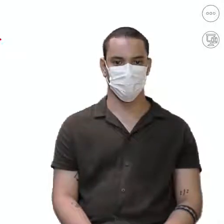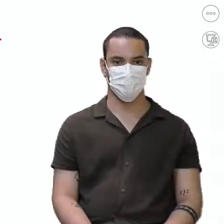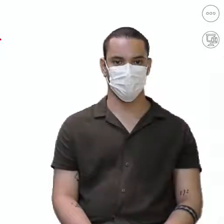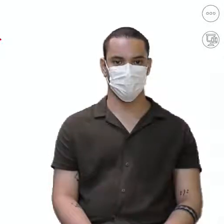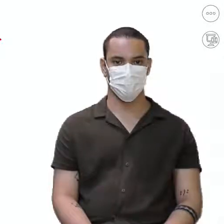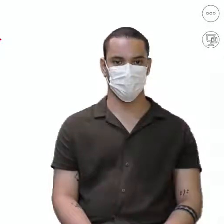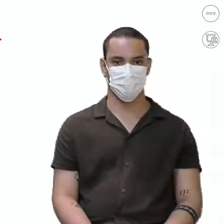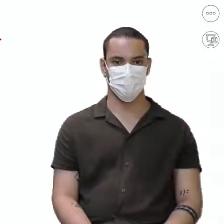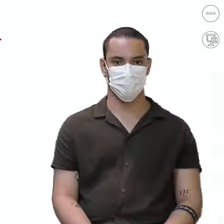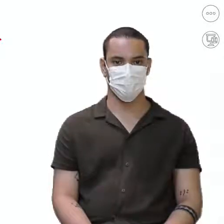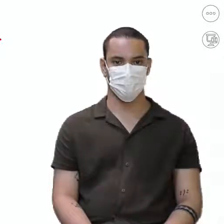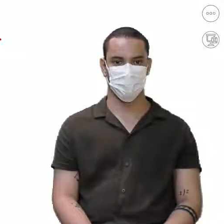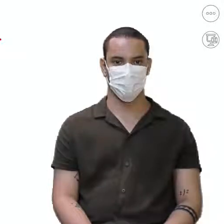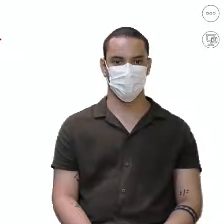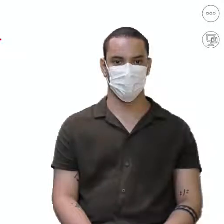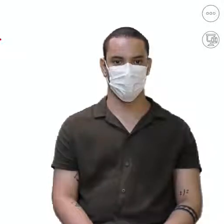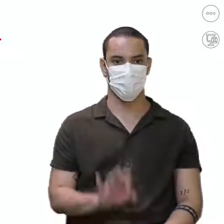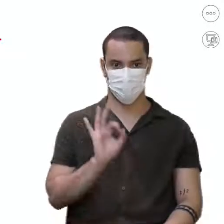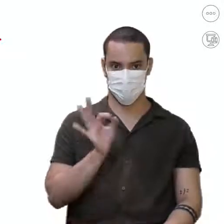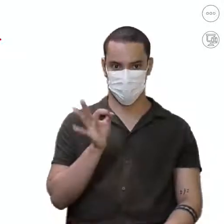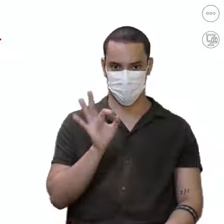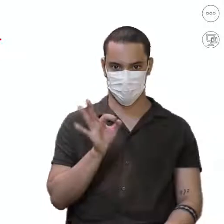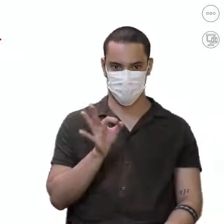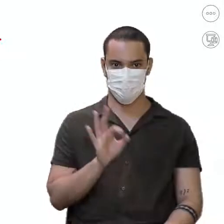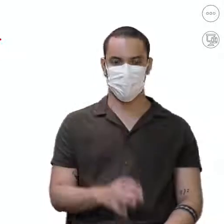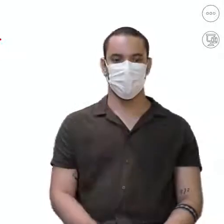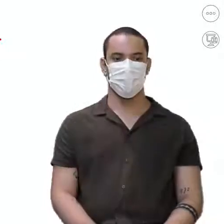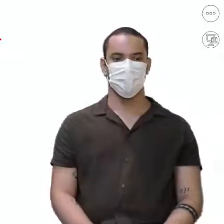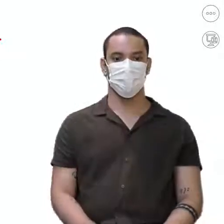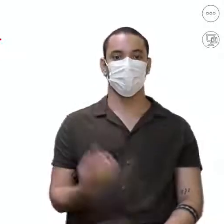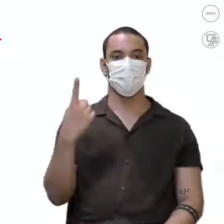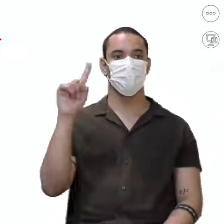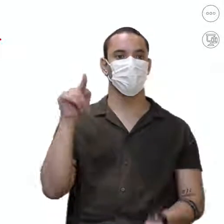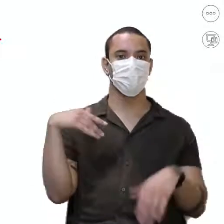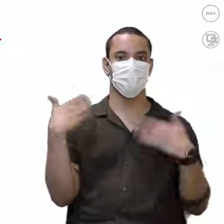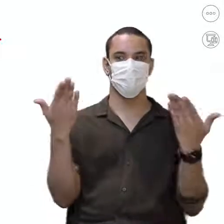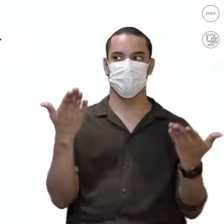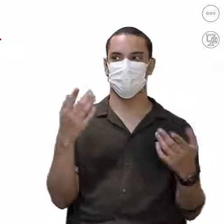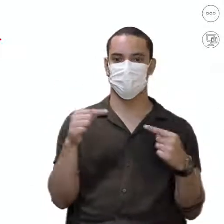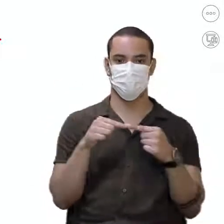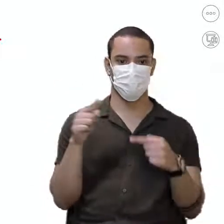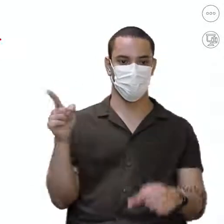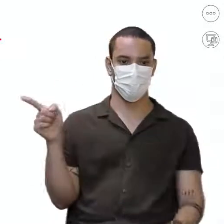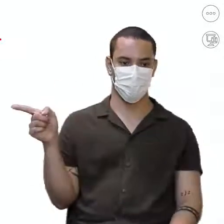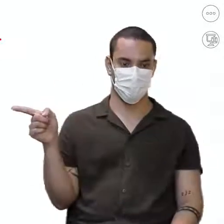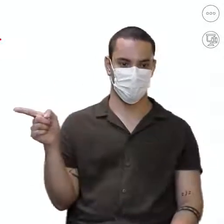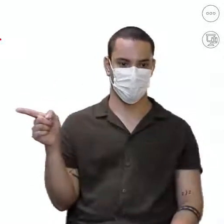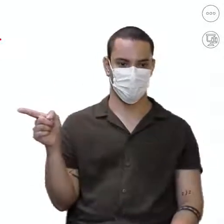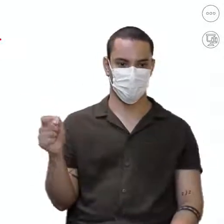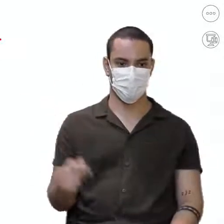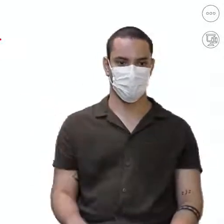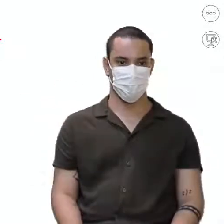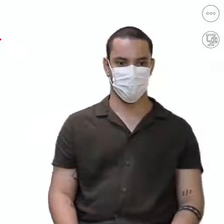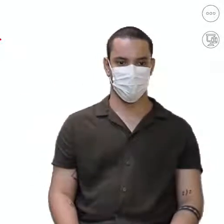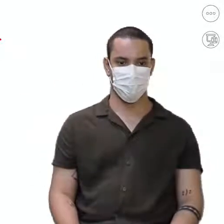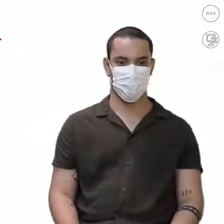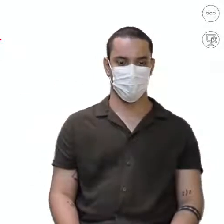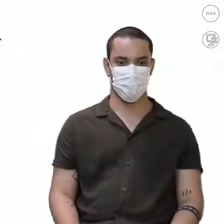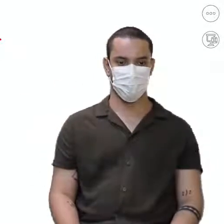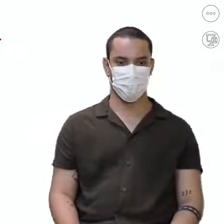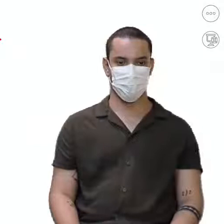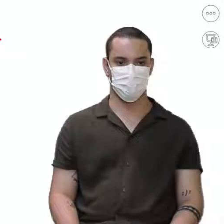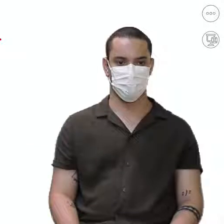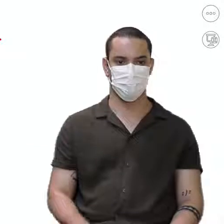proceed. Proceed. E a última? An adverb may,